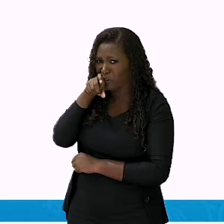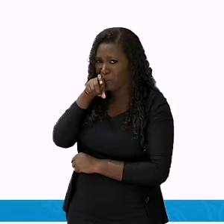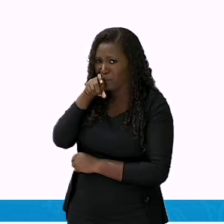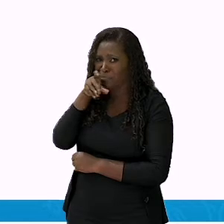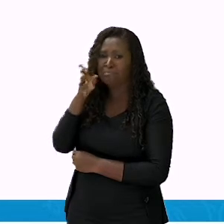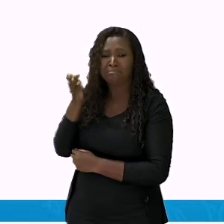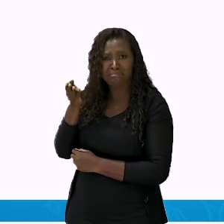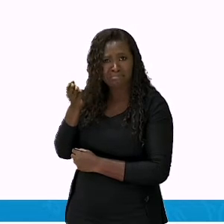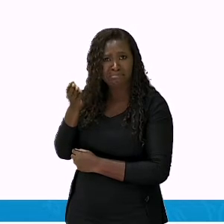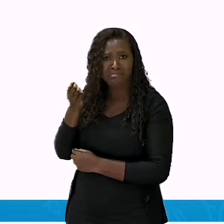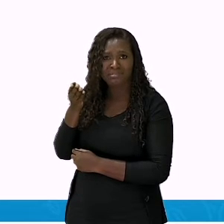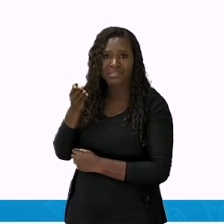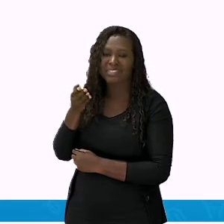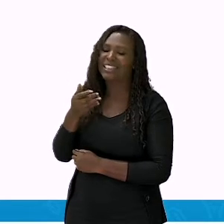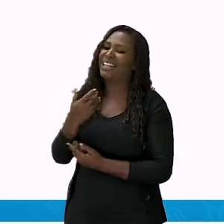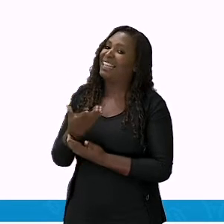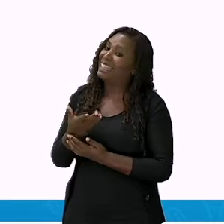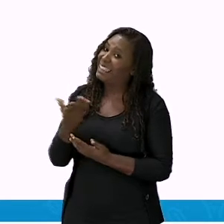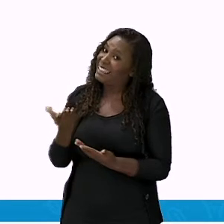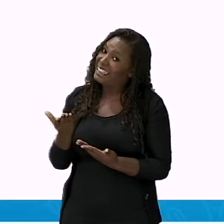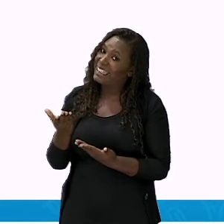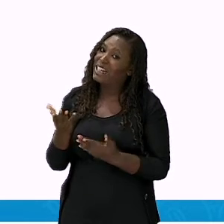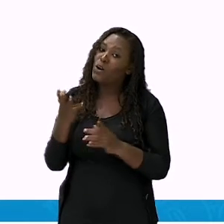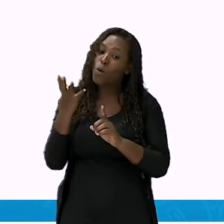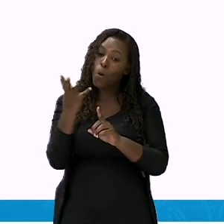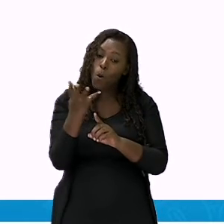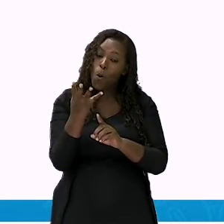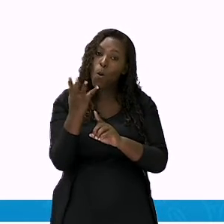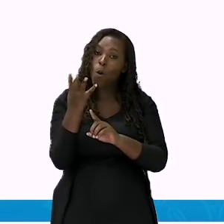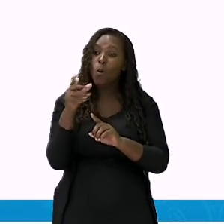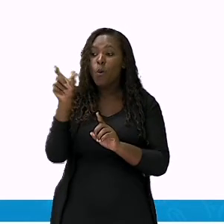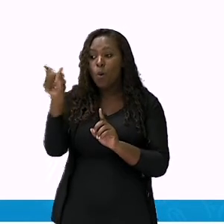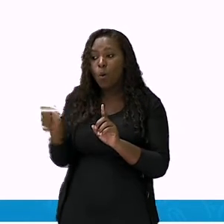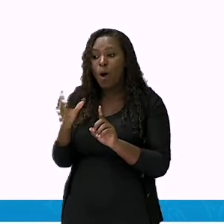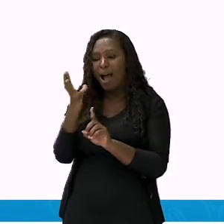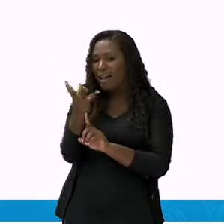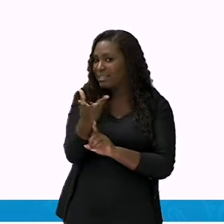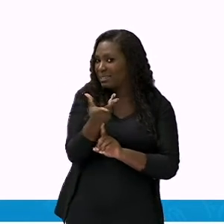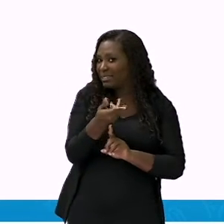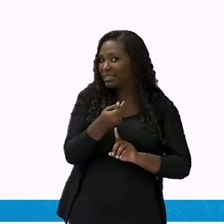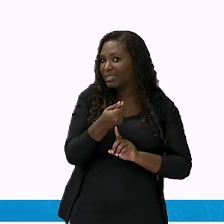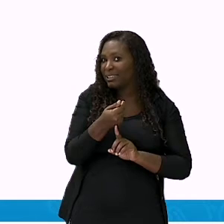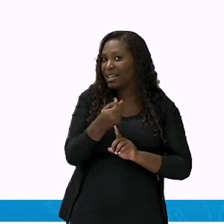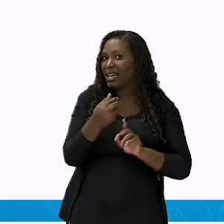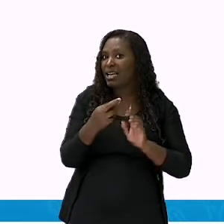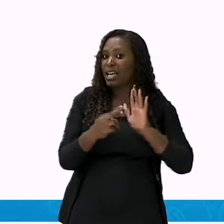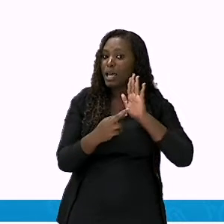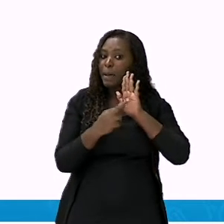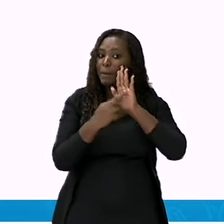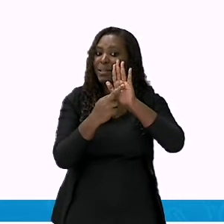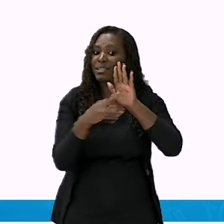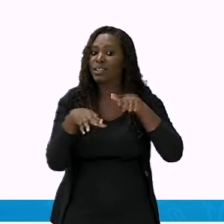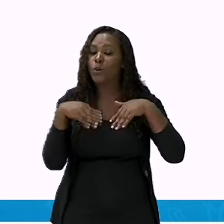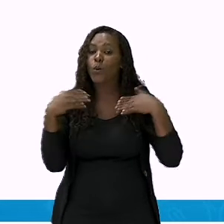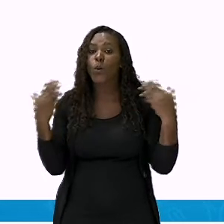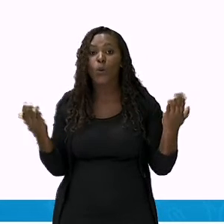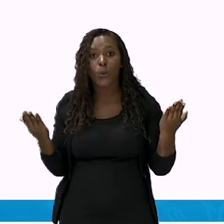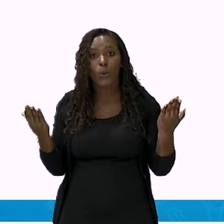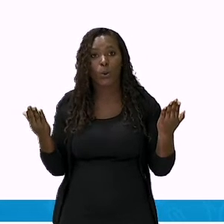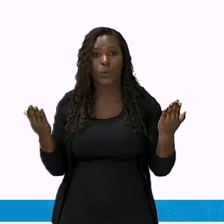Com certeza o artista não quis representar nenhuma dessas coisas que veio à minha cabeça. E o que é que você imagina que